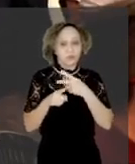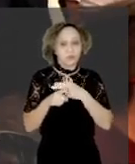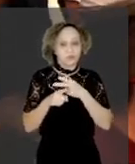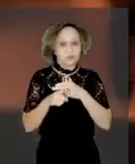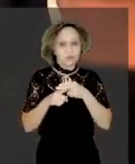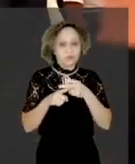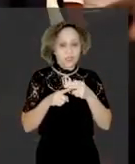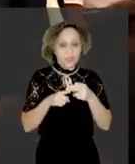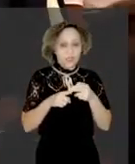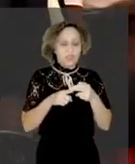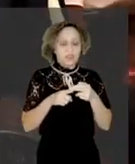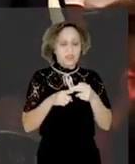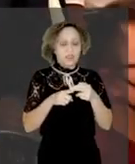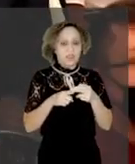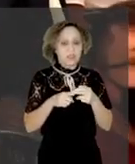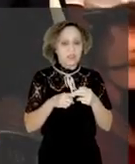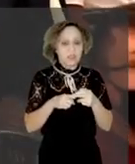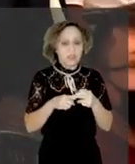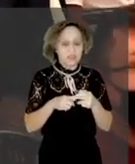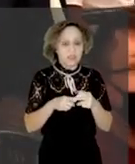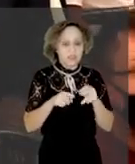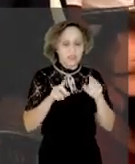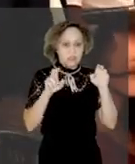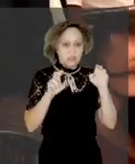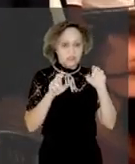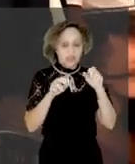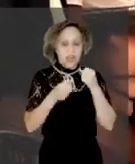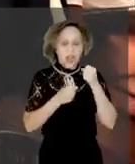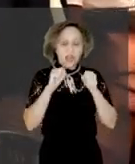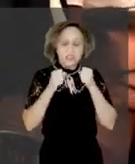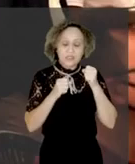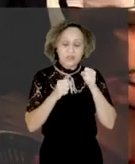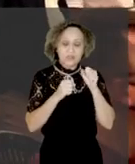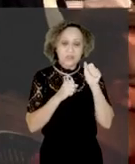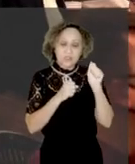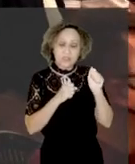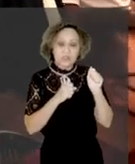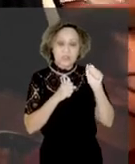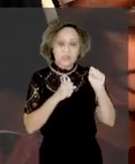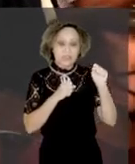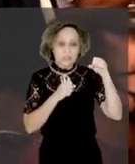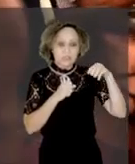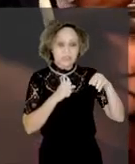Cabeça Prêmio. Quero convidar Felipe Braga.